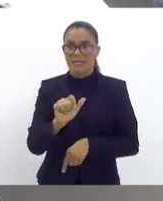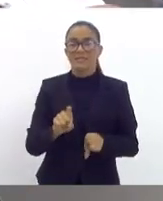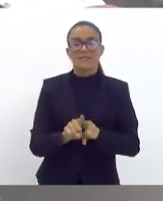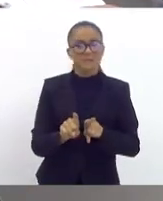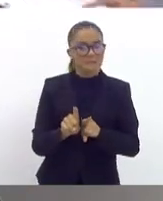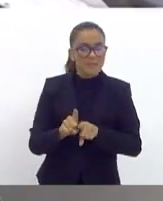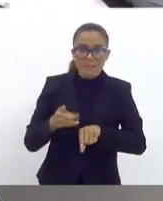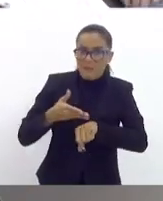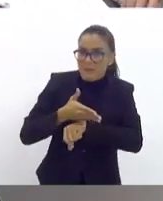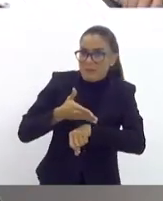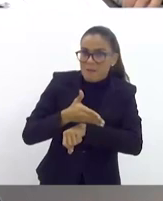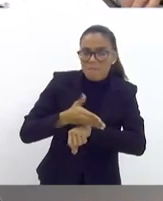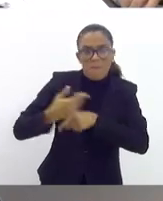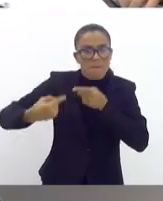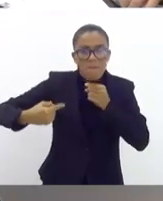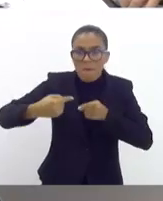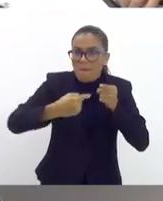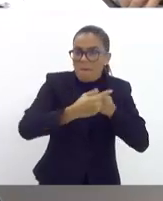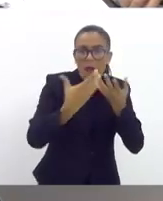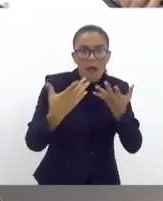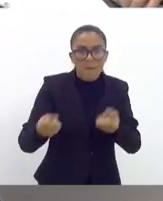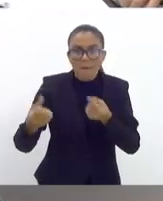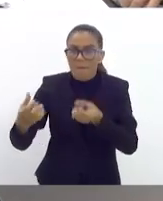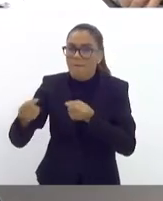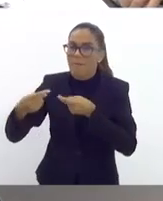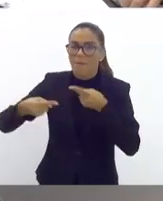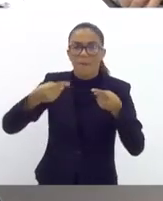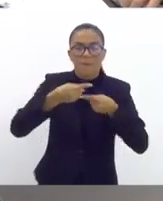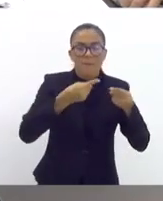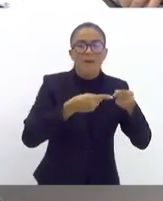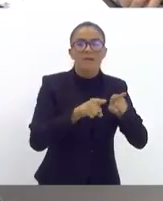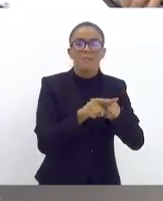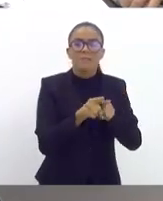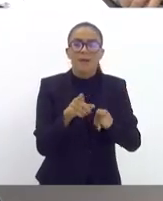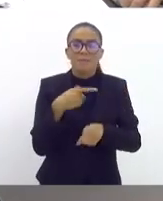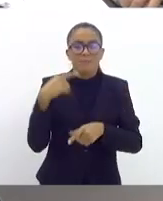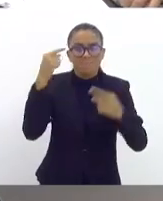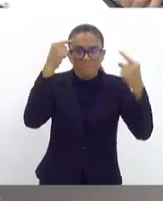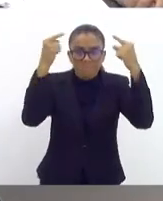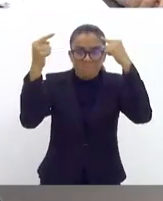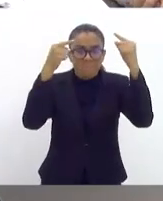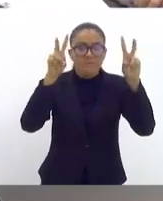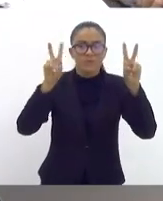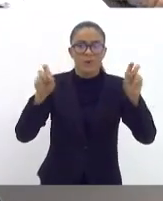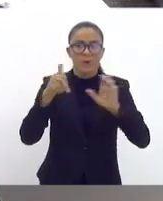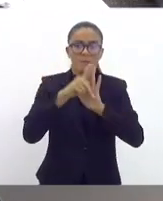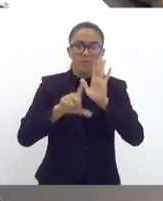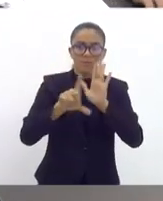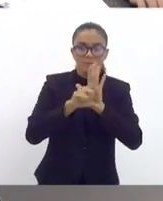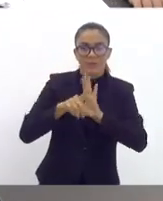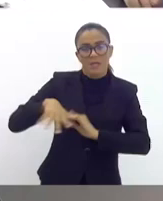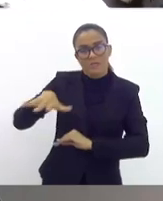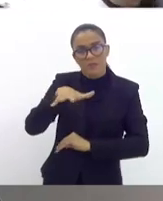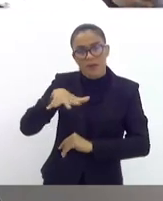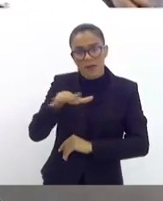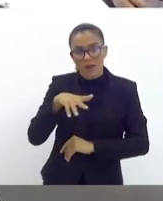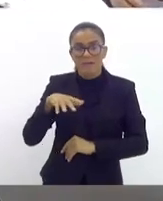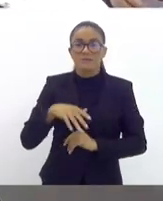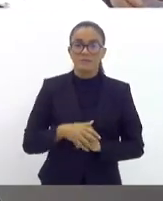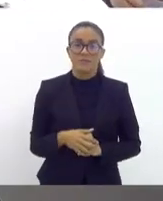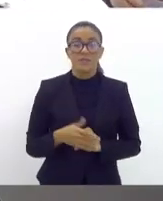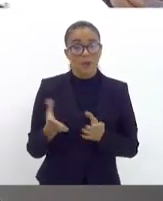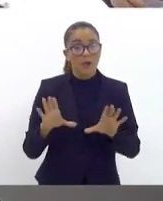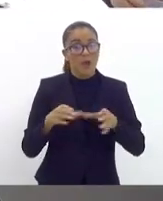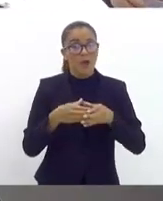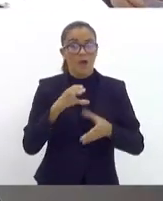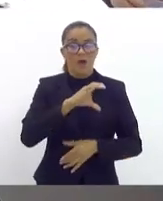para discutir a matéria como membro da comissão seja para tratar de projetos da sua da sua Seara da sua região então a